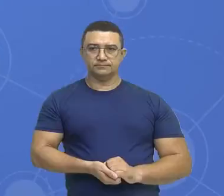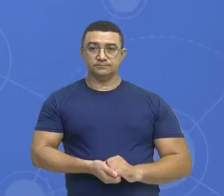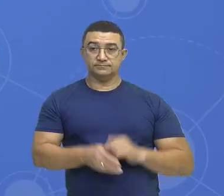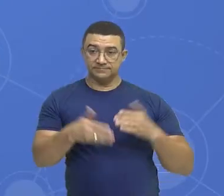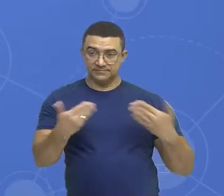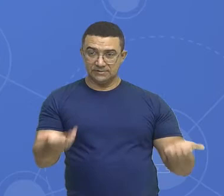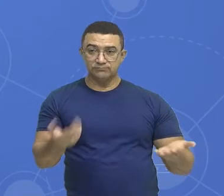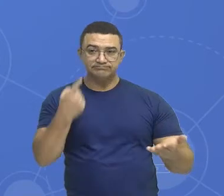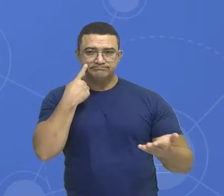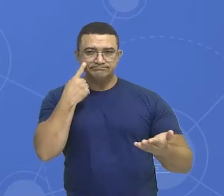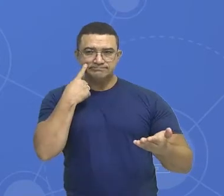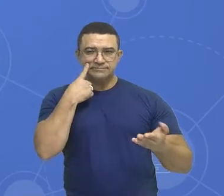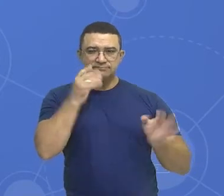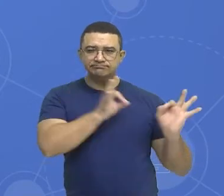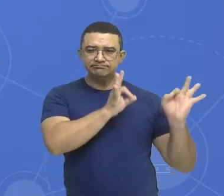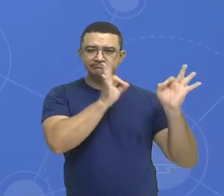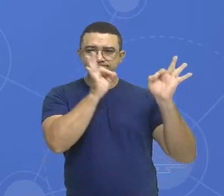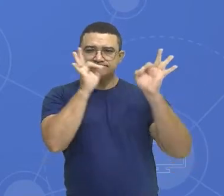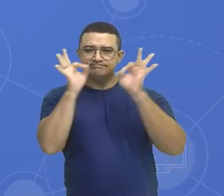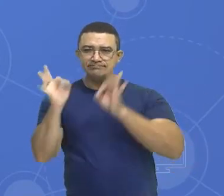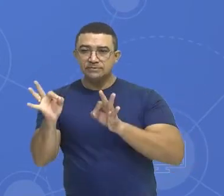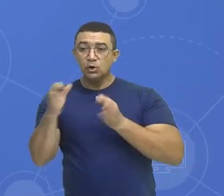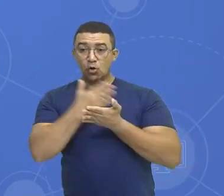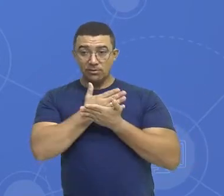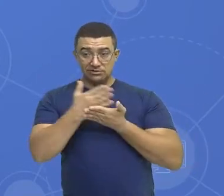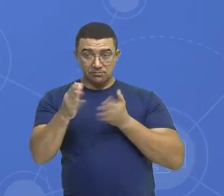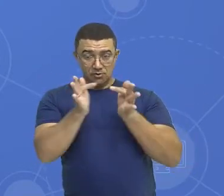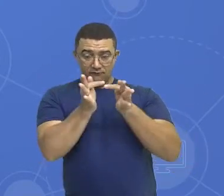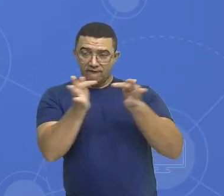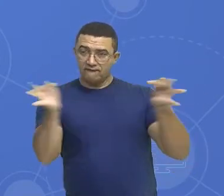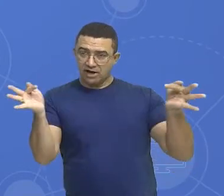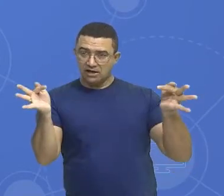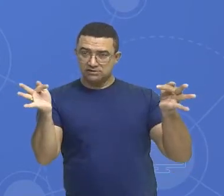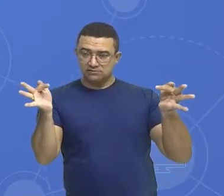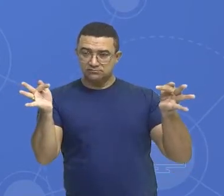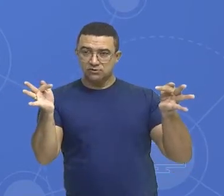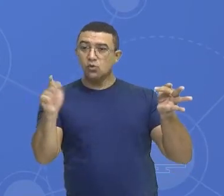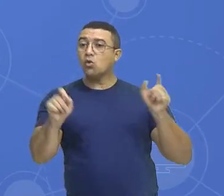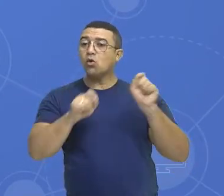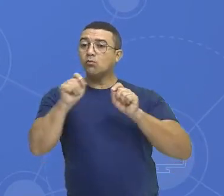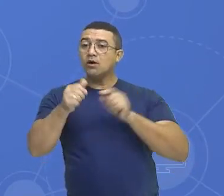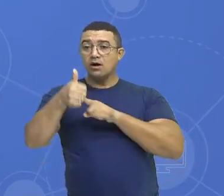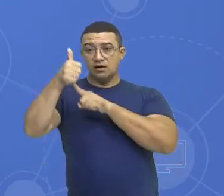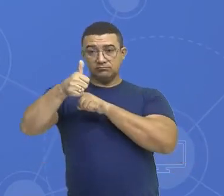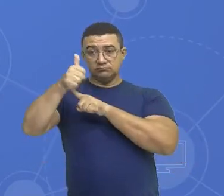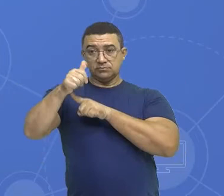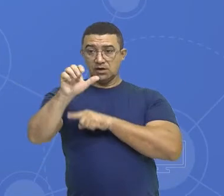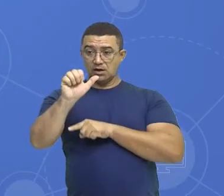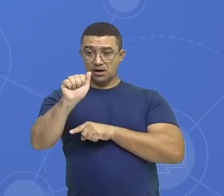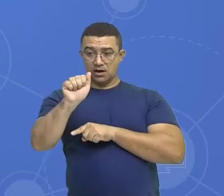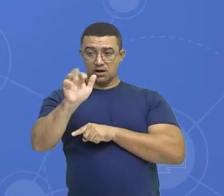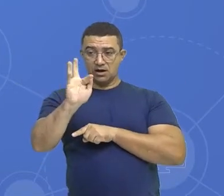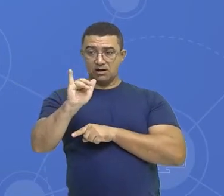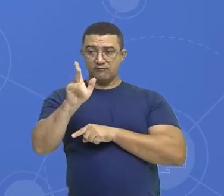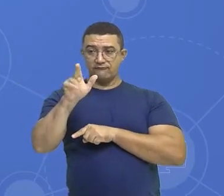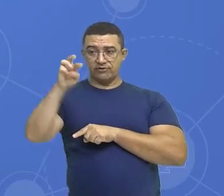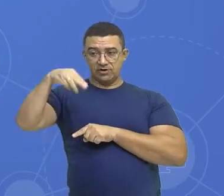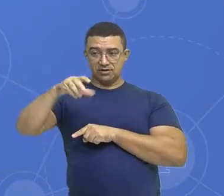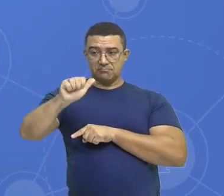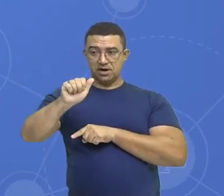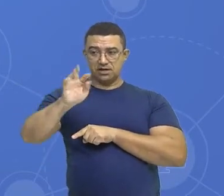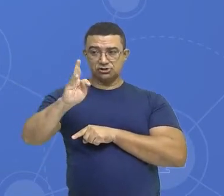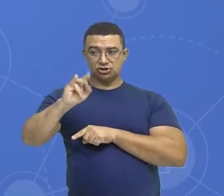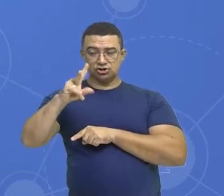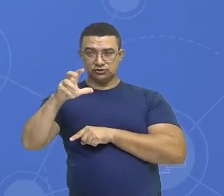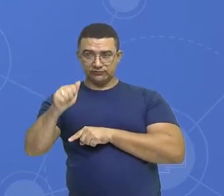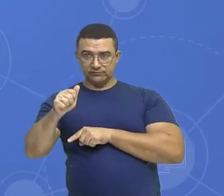Então, como se puder acompanhar, né, nós tínhamos inicialmente uma frase na afirmativa e depois nós passamos essa frase para a forma negativa. O que